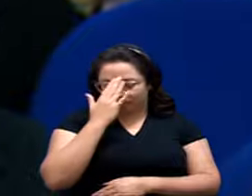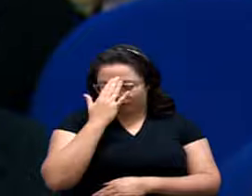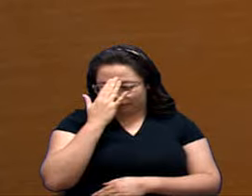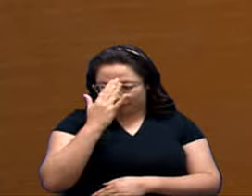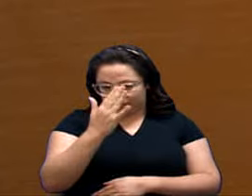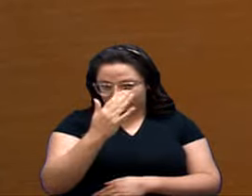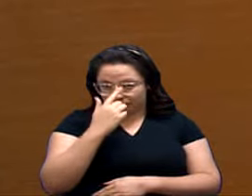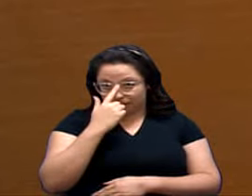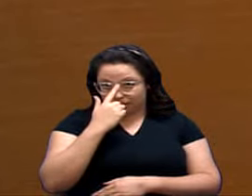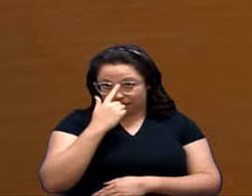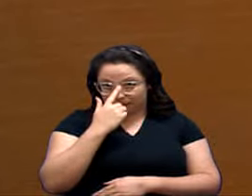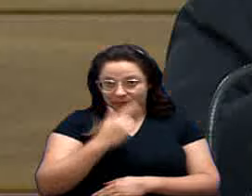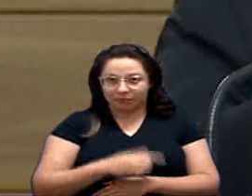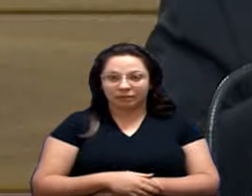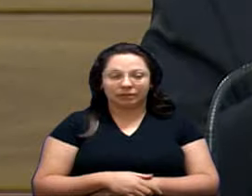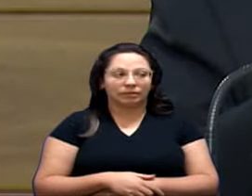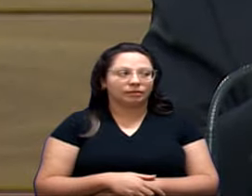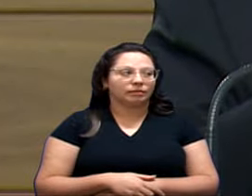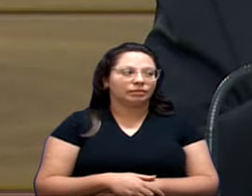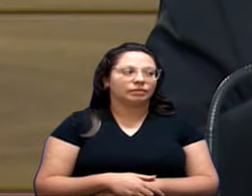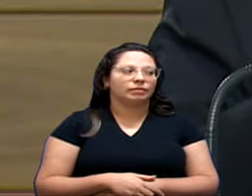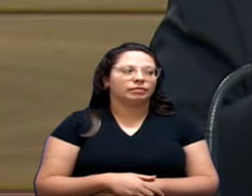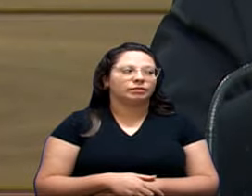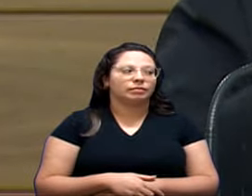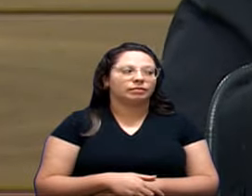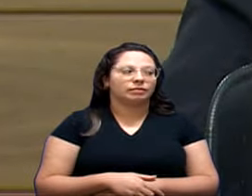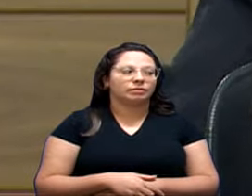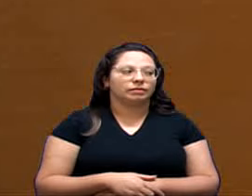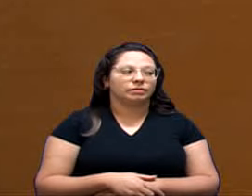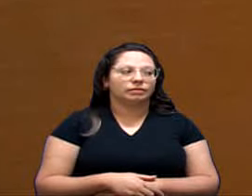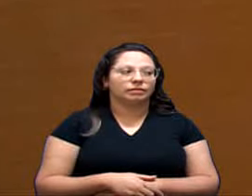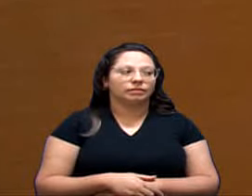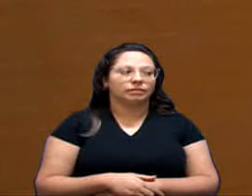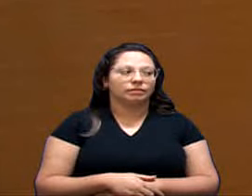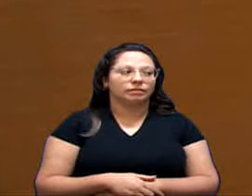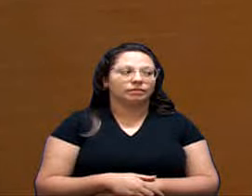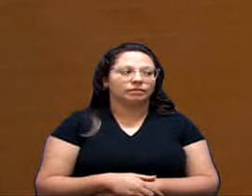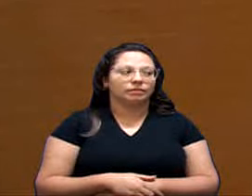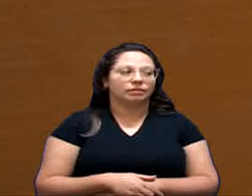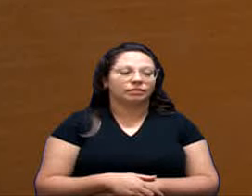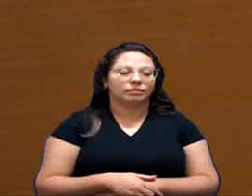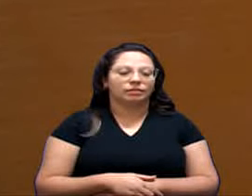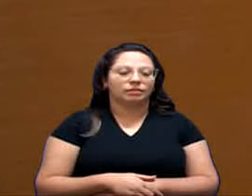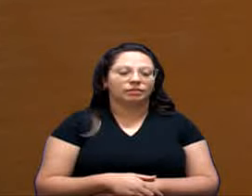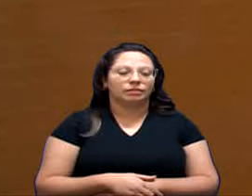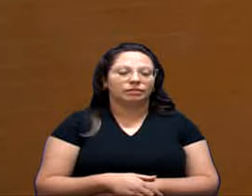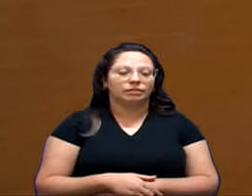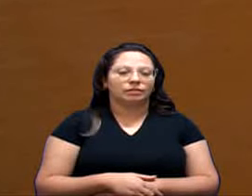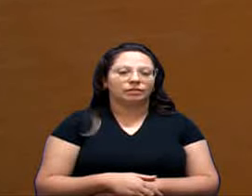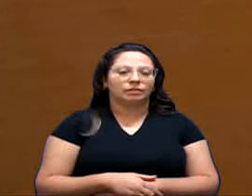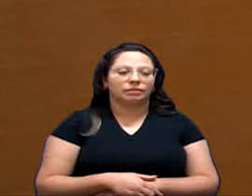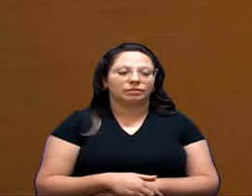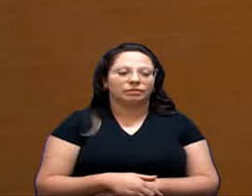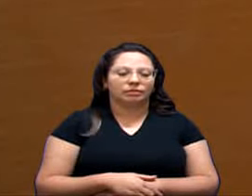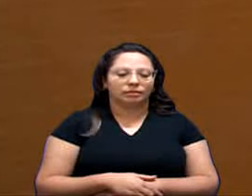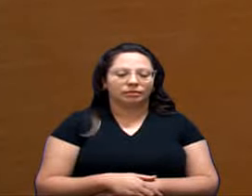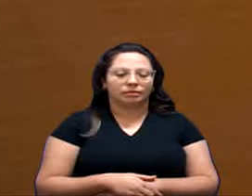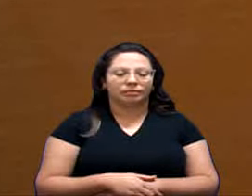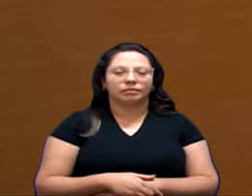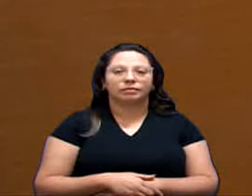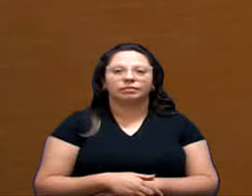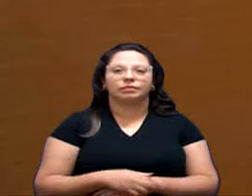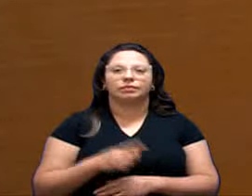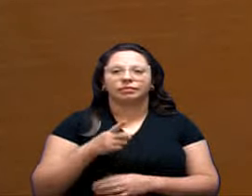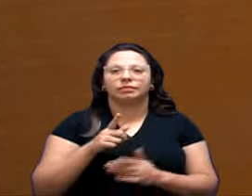obrigado obrigado pela pergunta com a palavra quer responder não responderá com relação com relação à